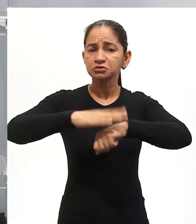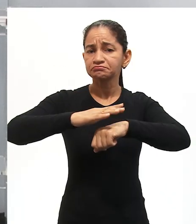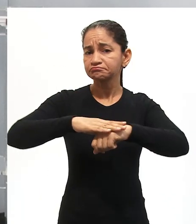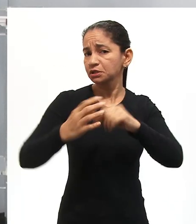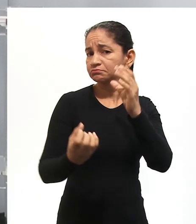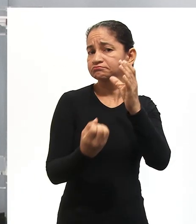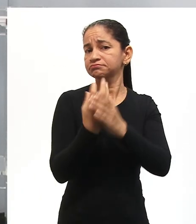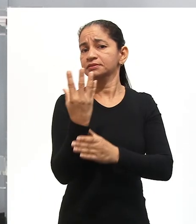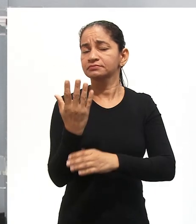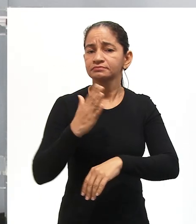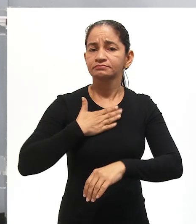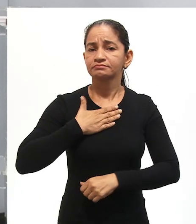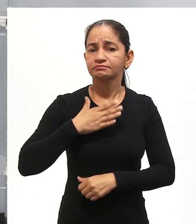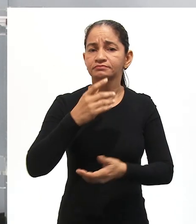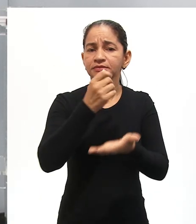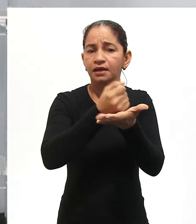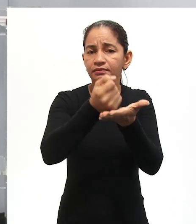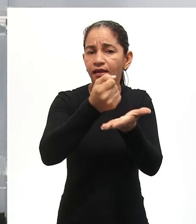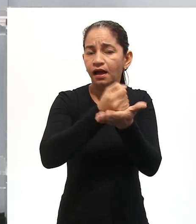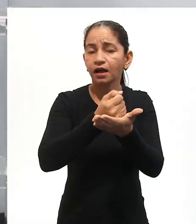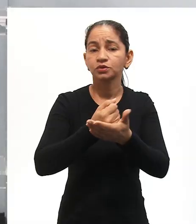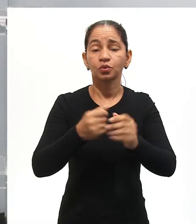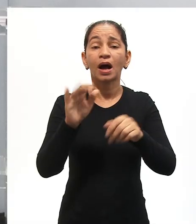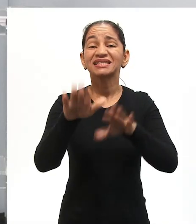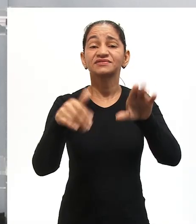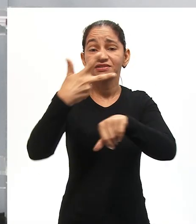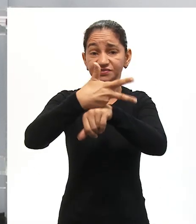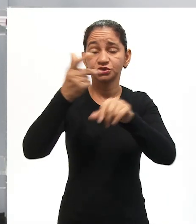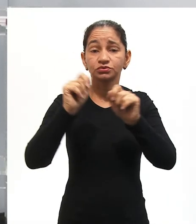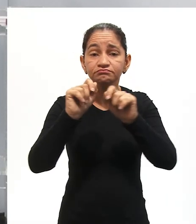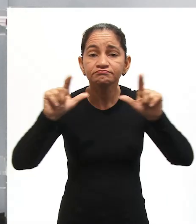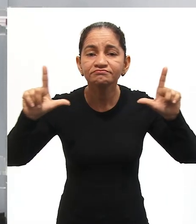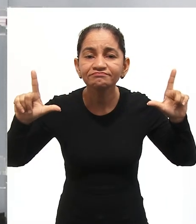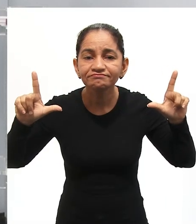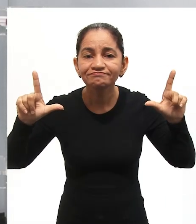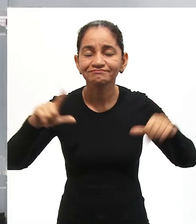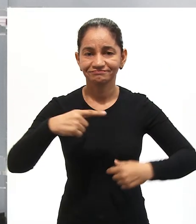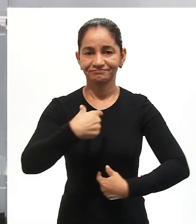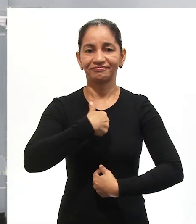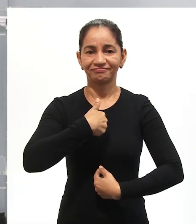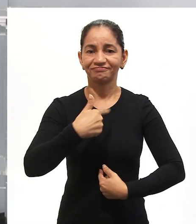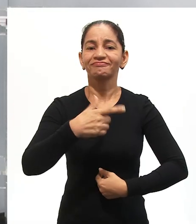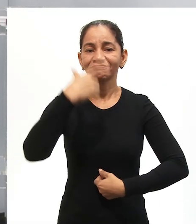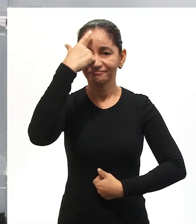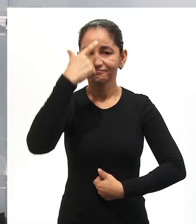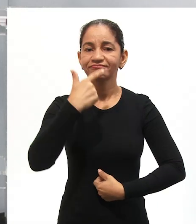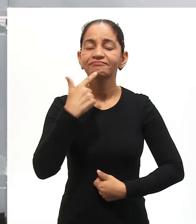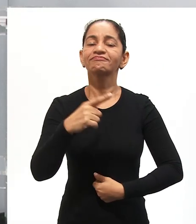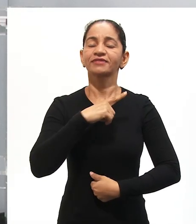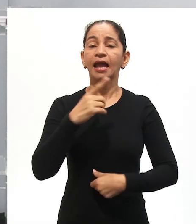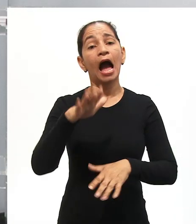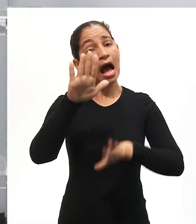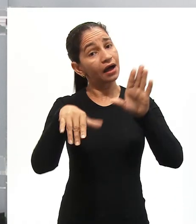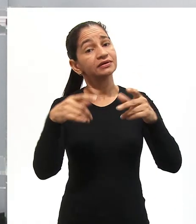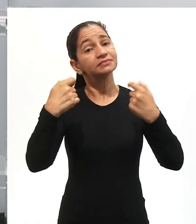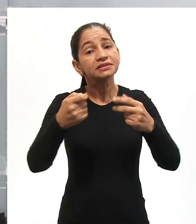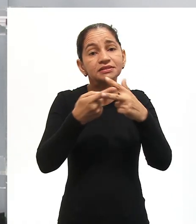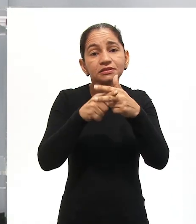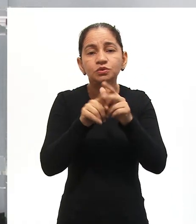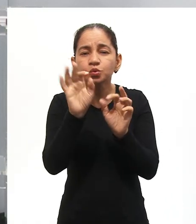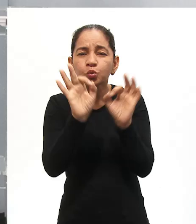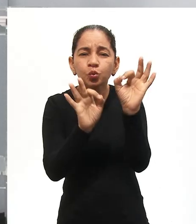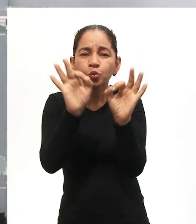é seu, tá no contrato, você aparece no vídeo, mas tem momentos que, se for necessário a gente fazer edição, nós vamos fazer.